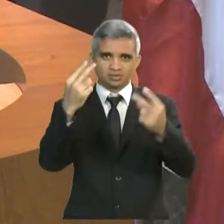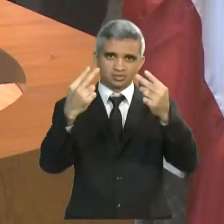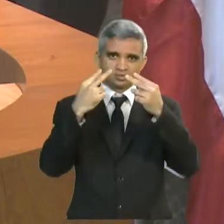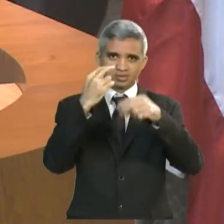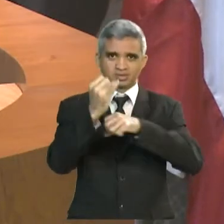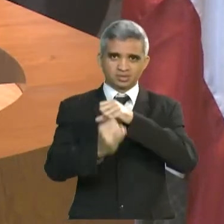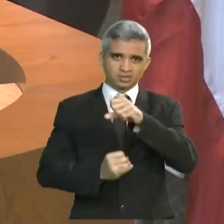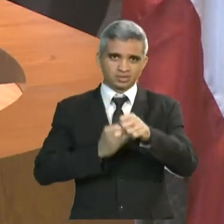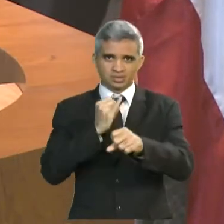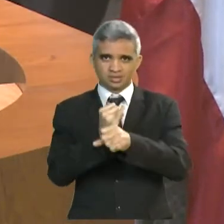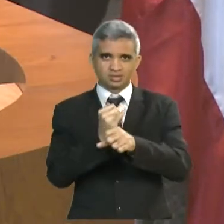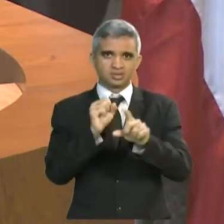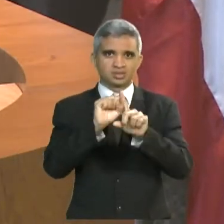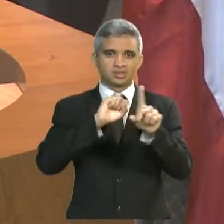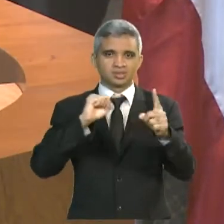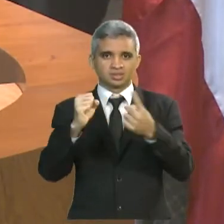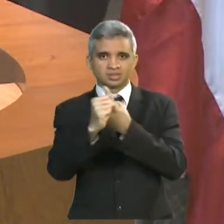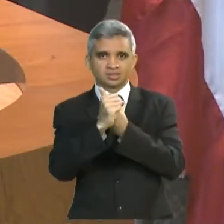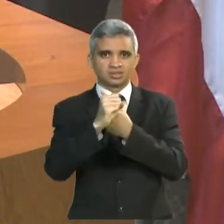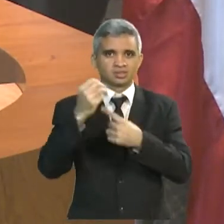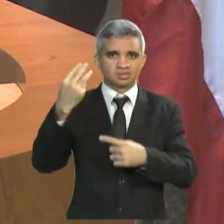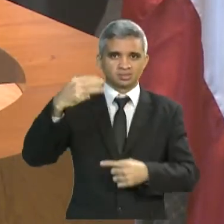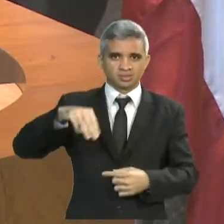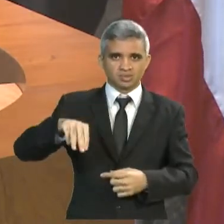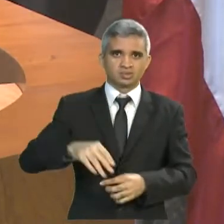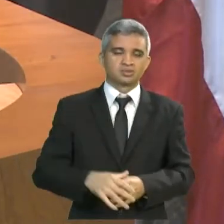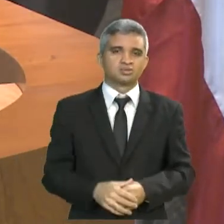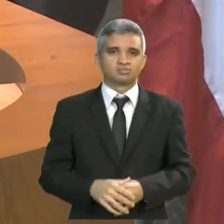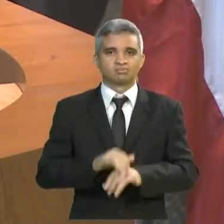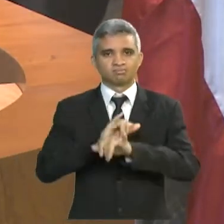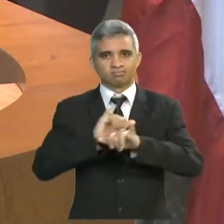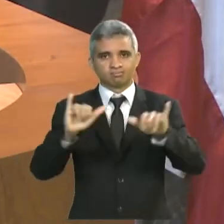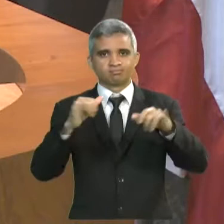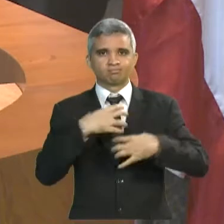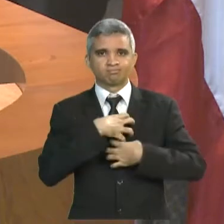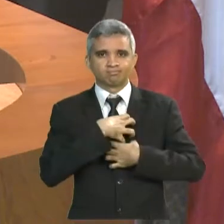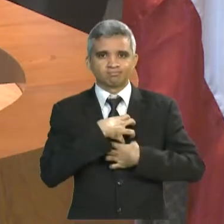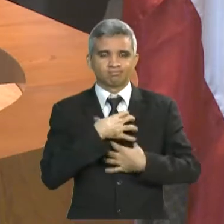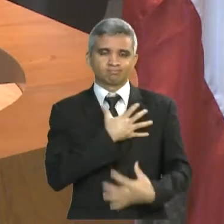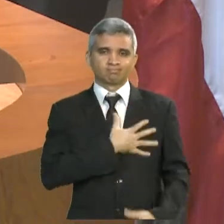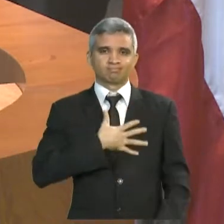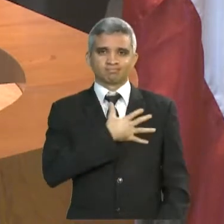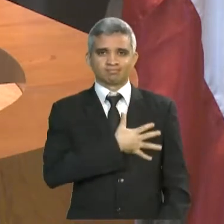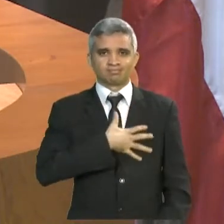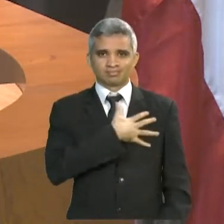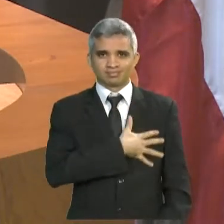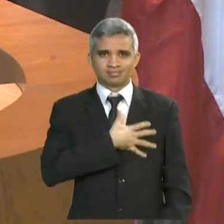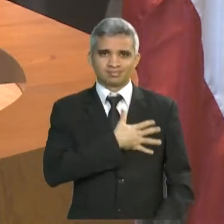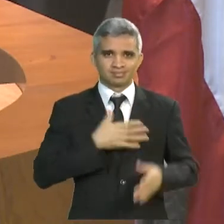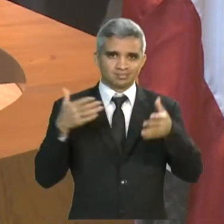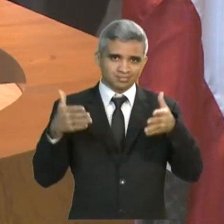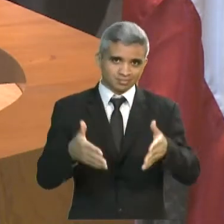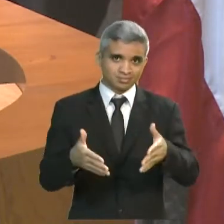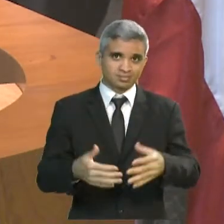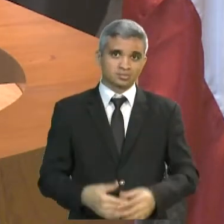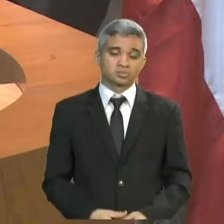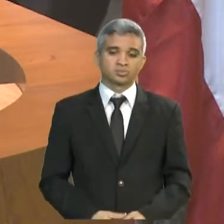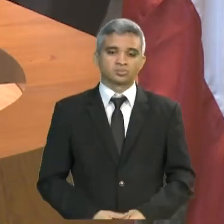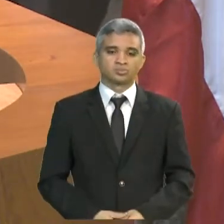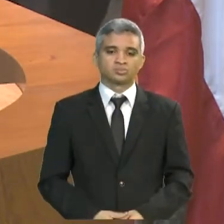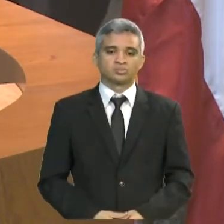sociedade maranhense. Dizer que é um prazer, mais uma vez, estarmos aqui junto com todos vocês. Apenas para